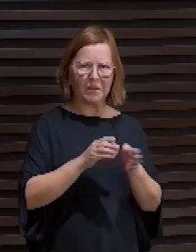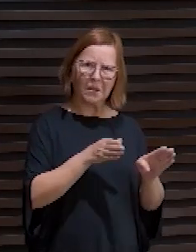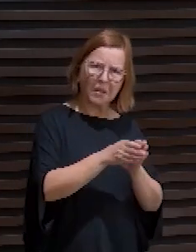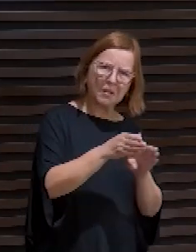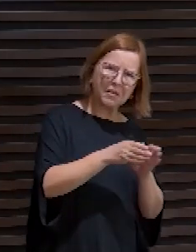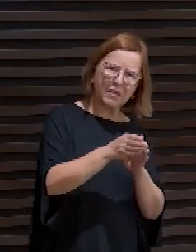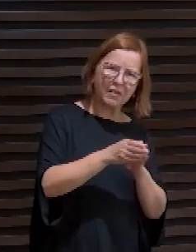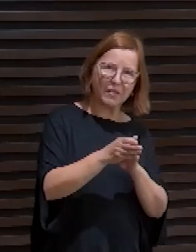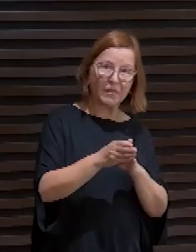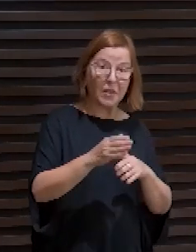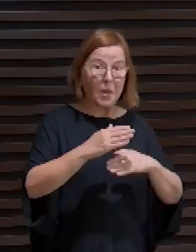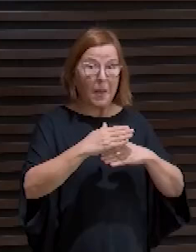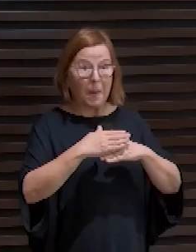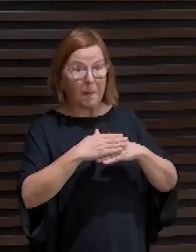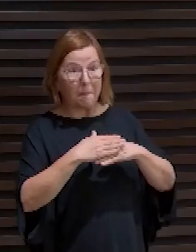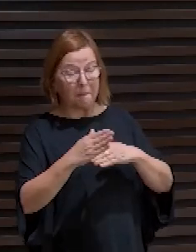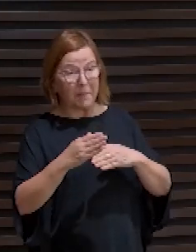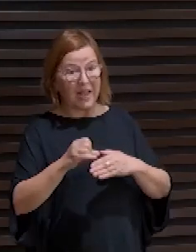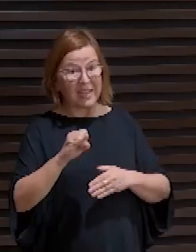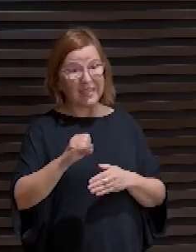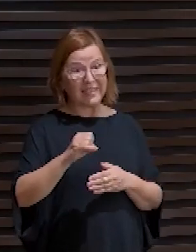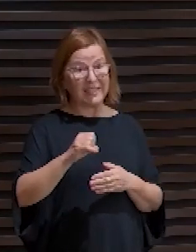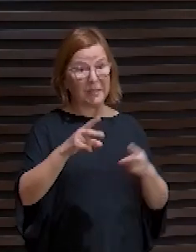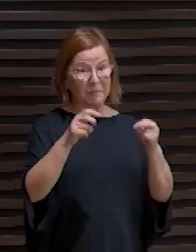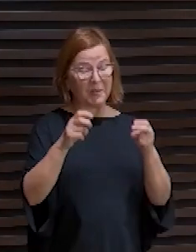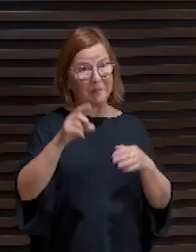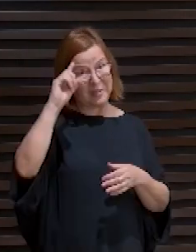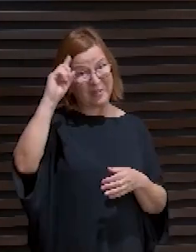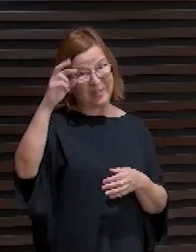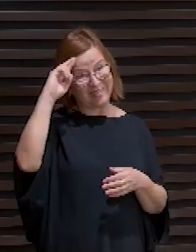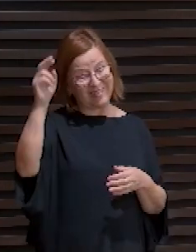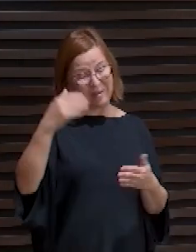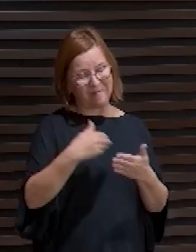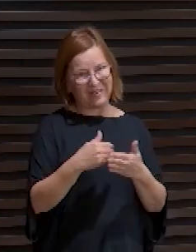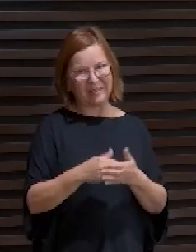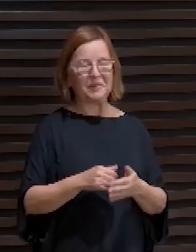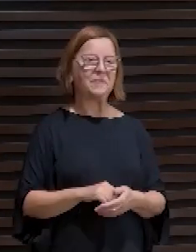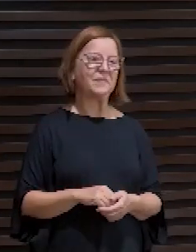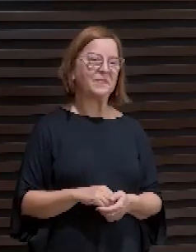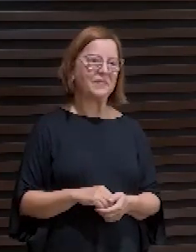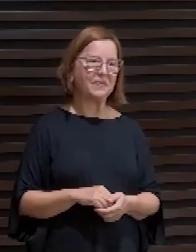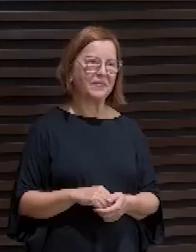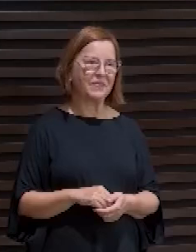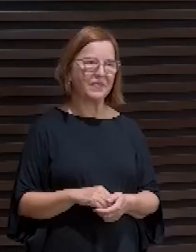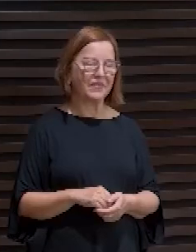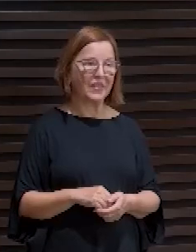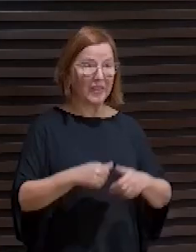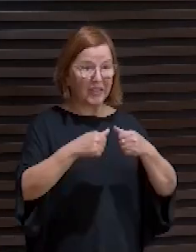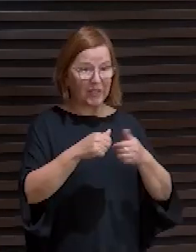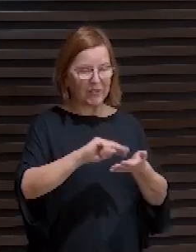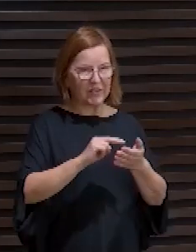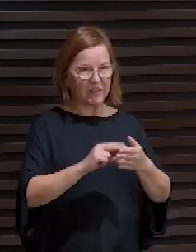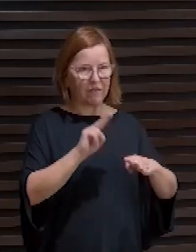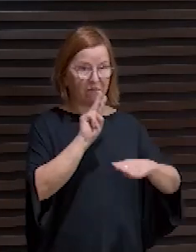e tanto mais quanto vedes que o dia se aproxima. Essa expressão significa vigilância